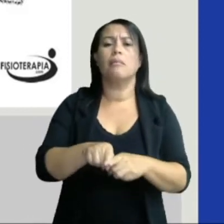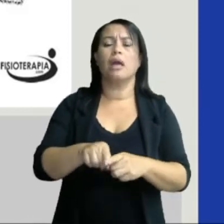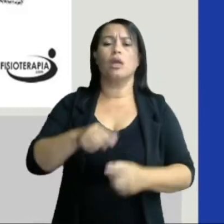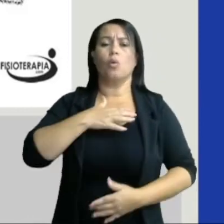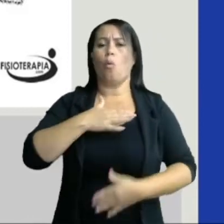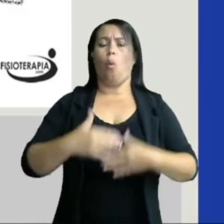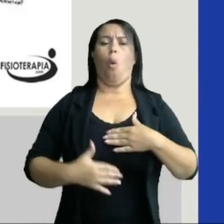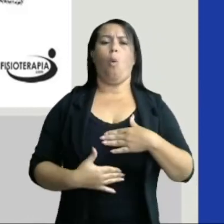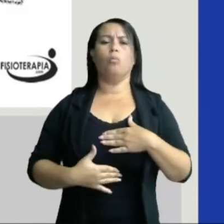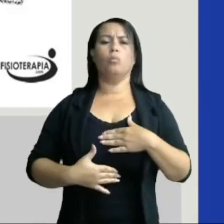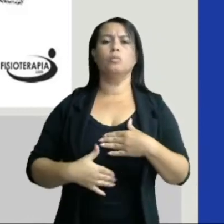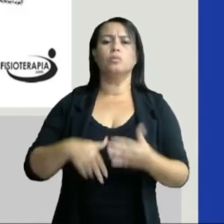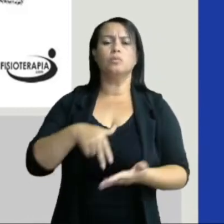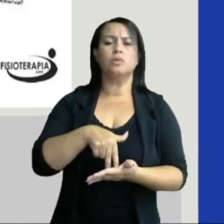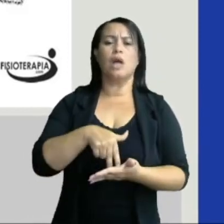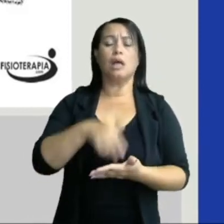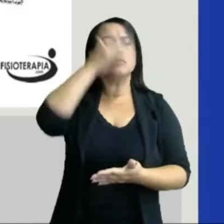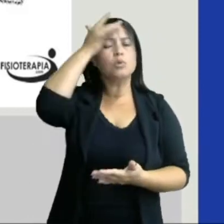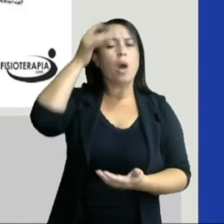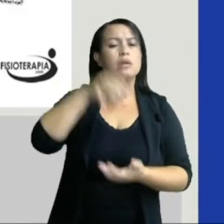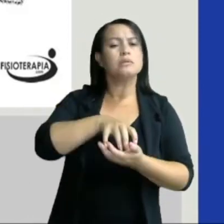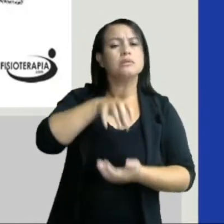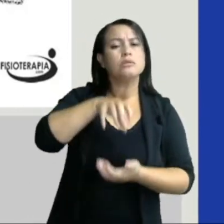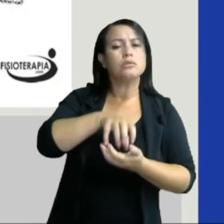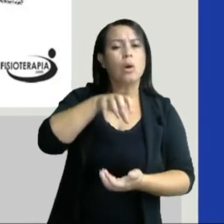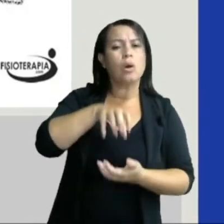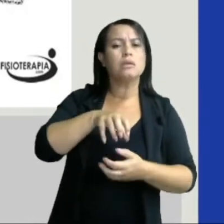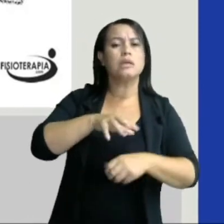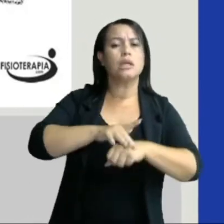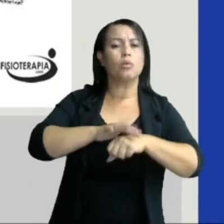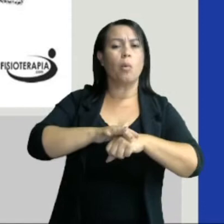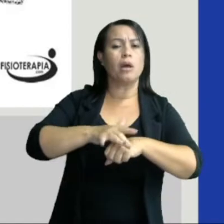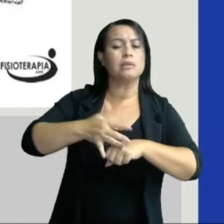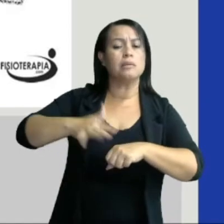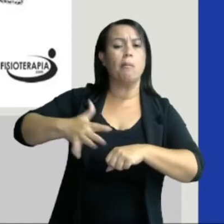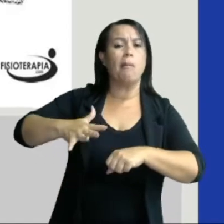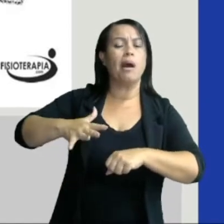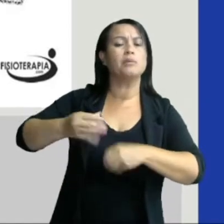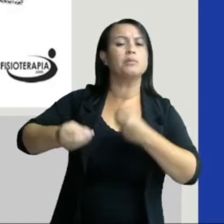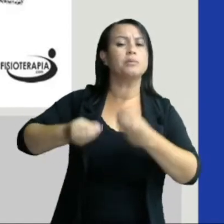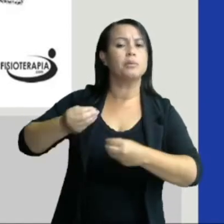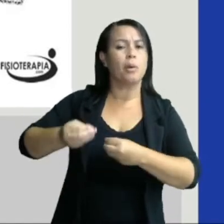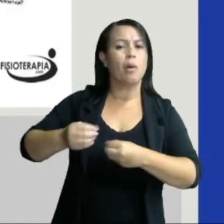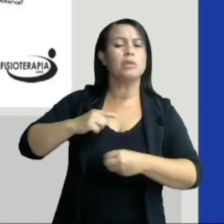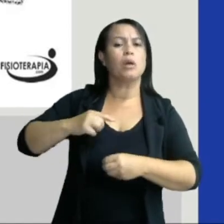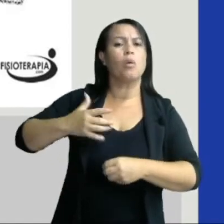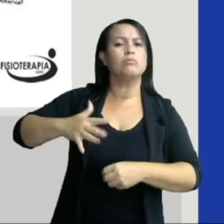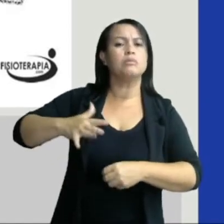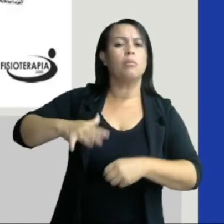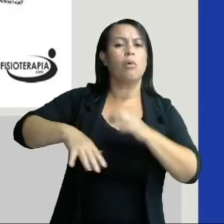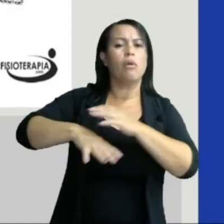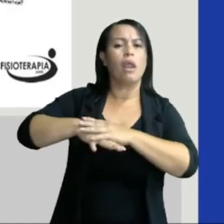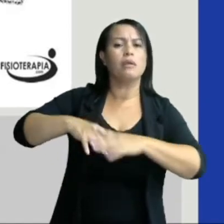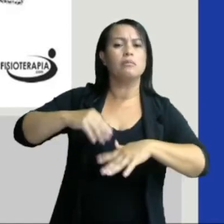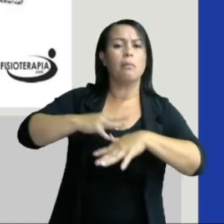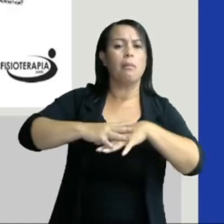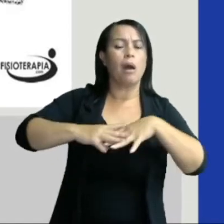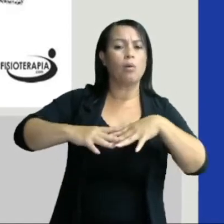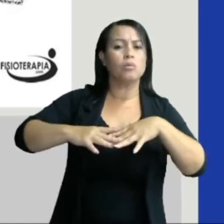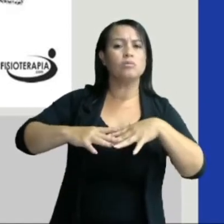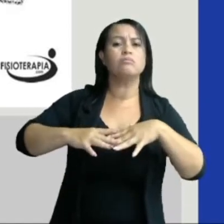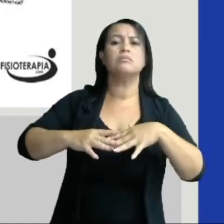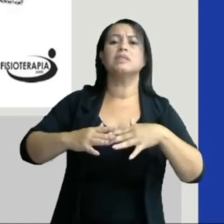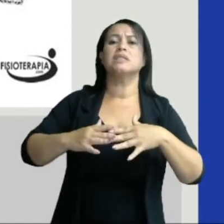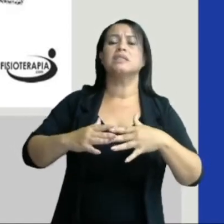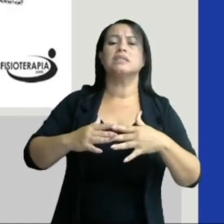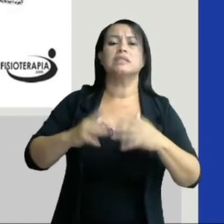postural, né? Os idosos com o mal de Parkinson geralmente possuem um tremor nas mãos, difícil, eles